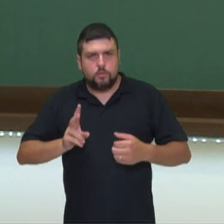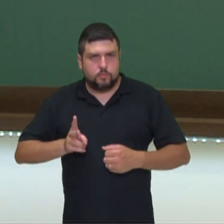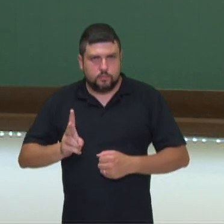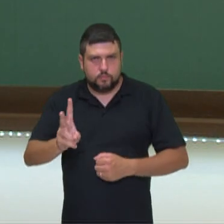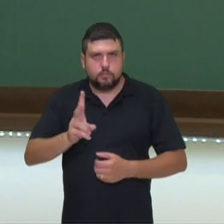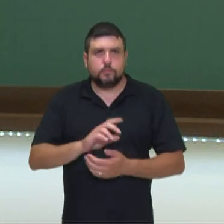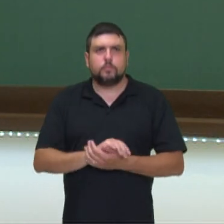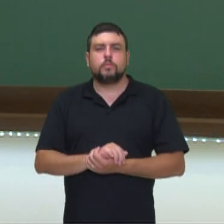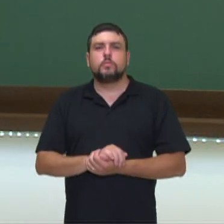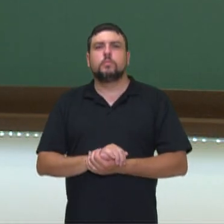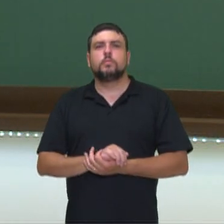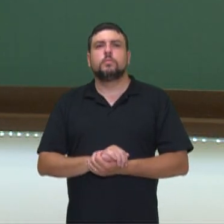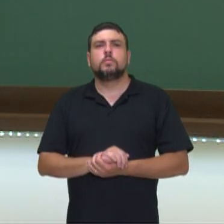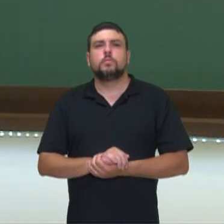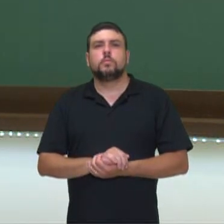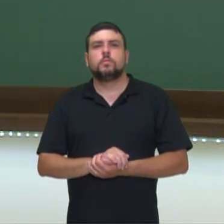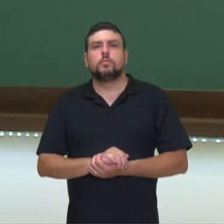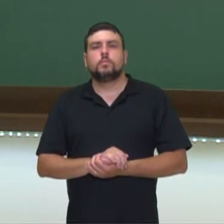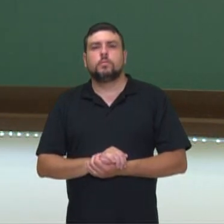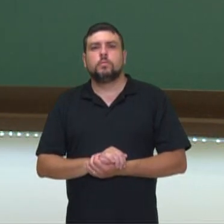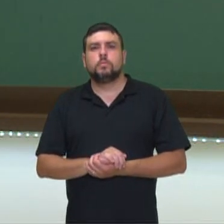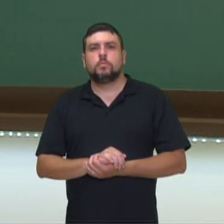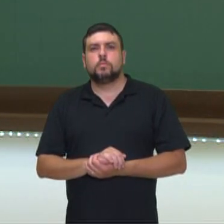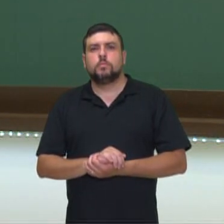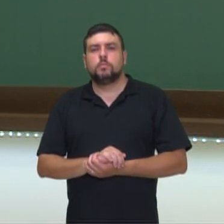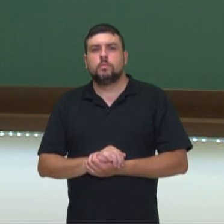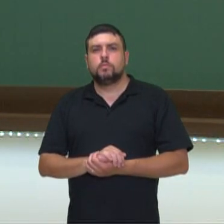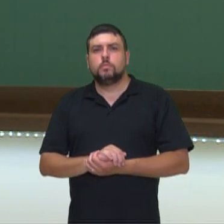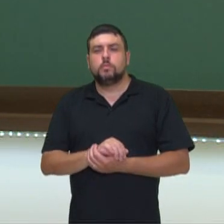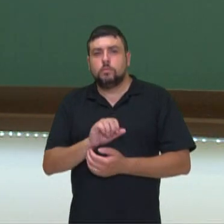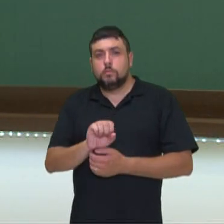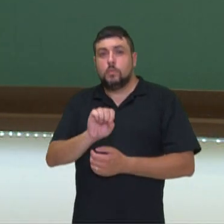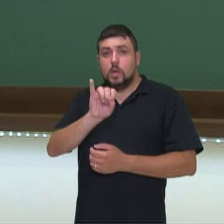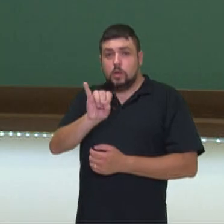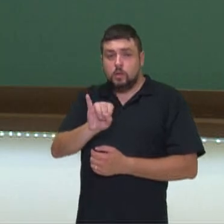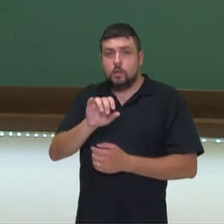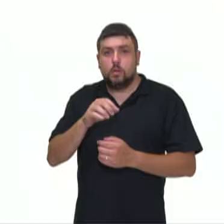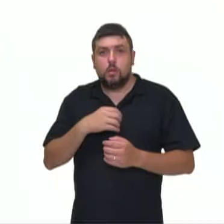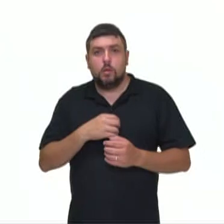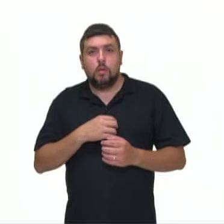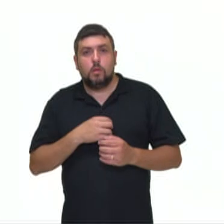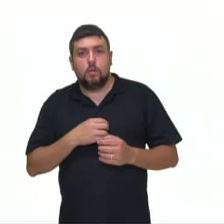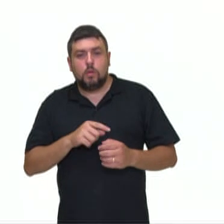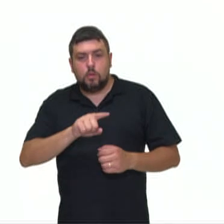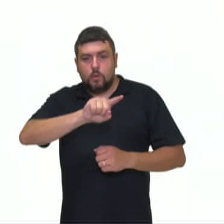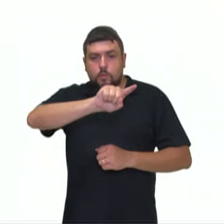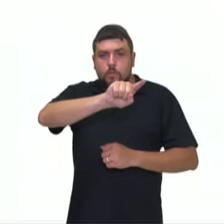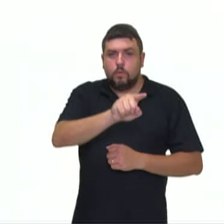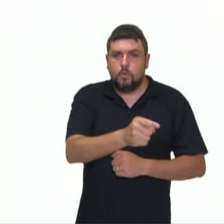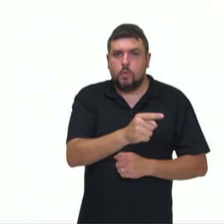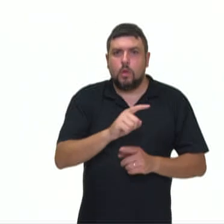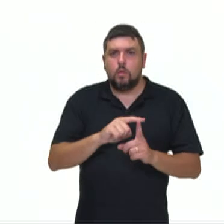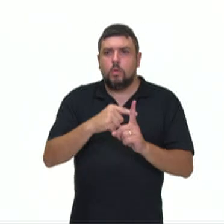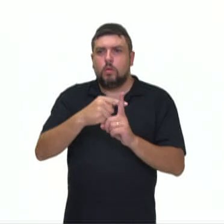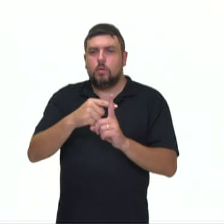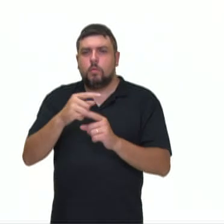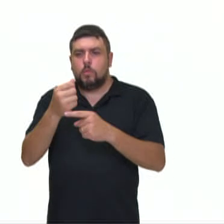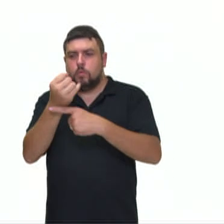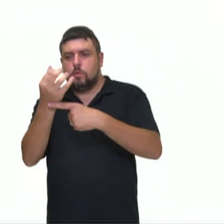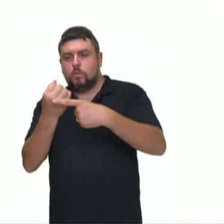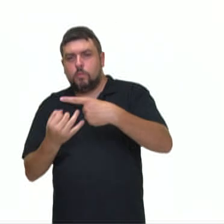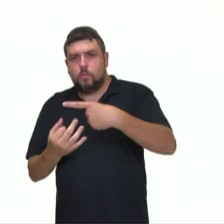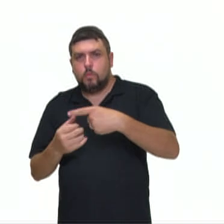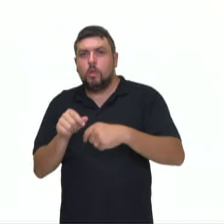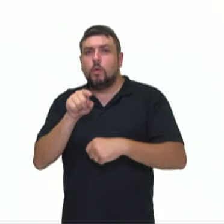continuando. Se em uma operação há as duas formas, forma decimal e forma fracionária, escolha uma das formas